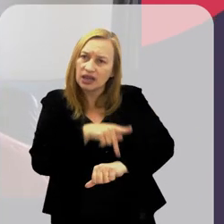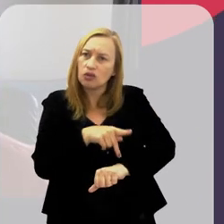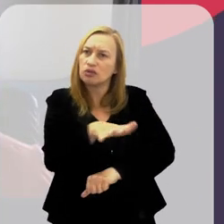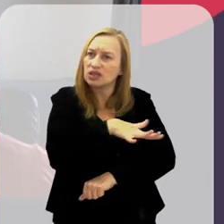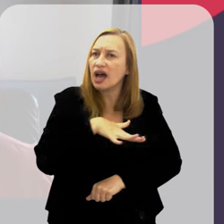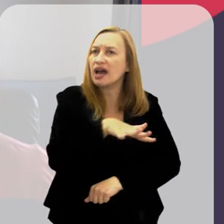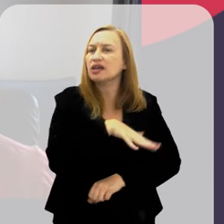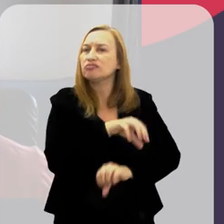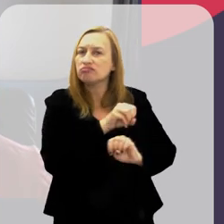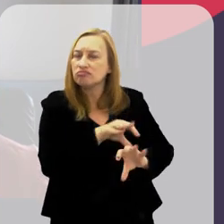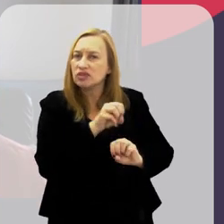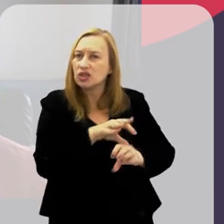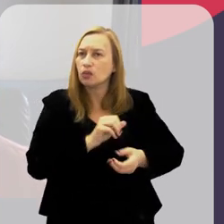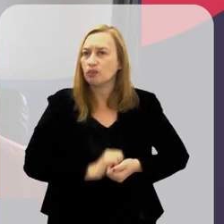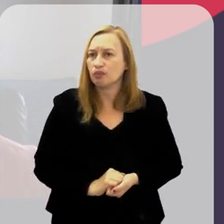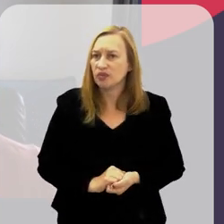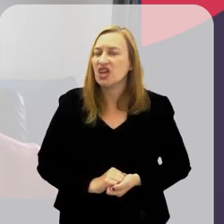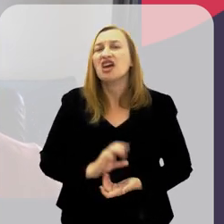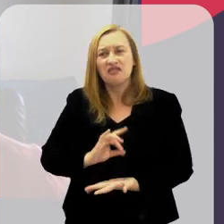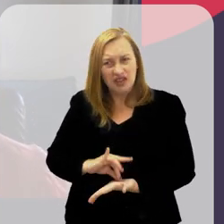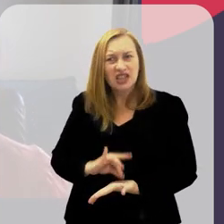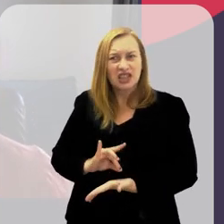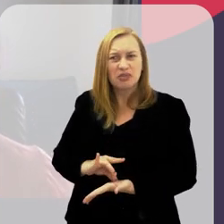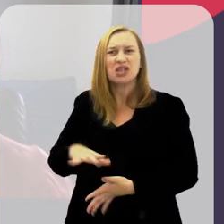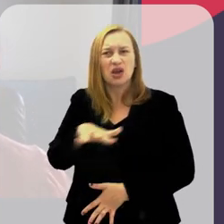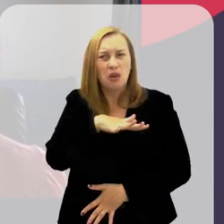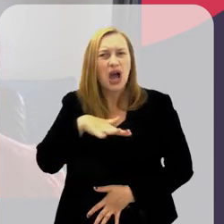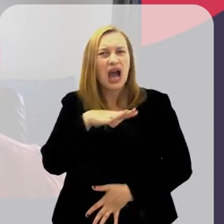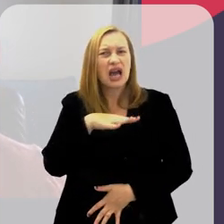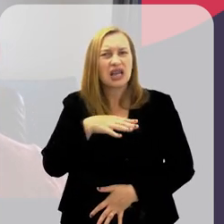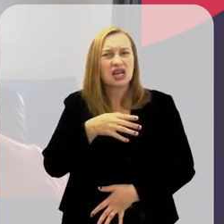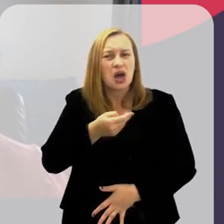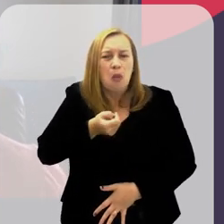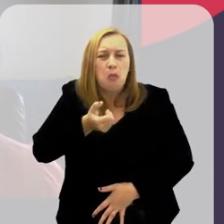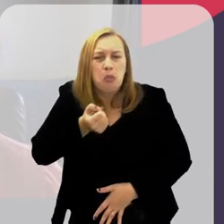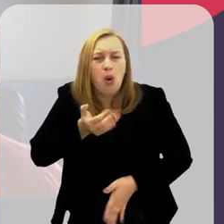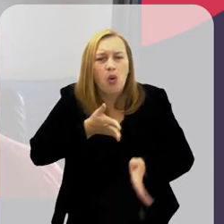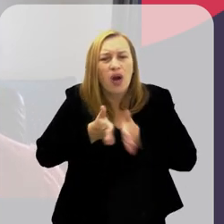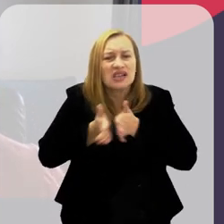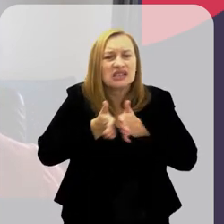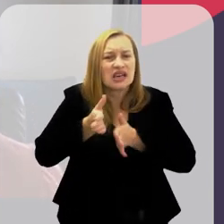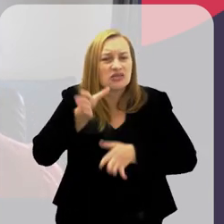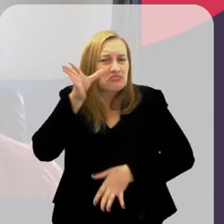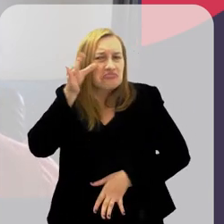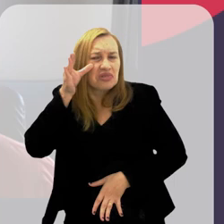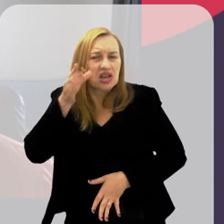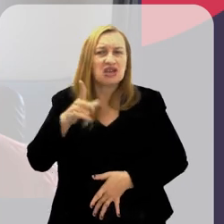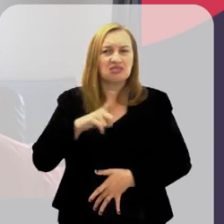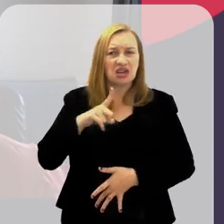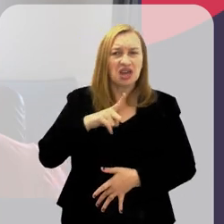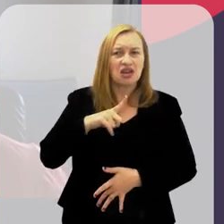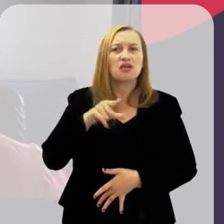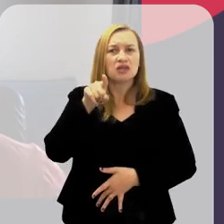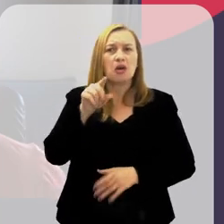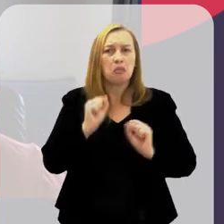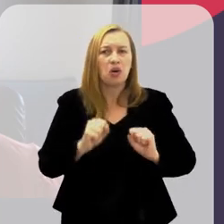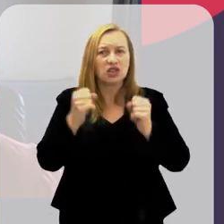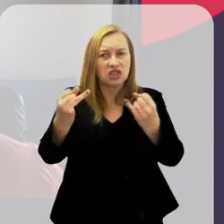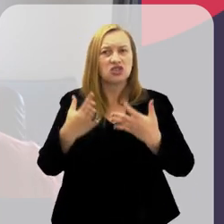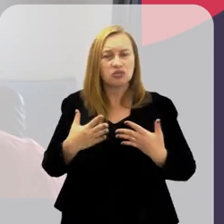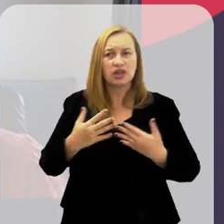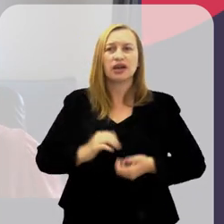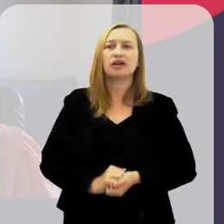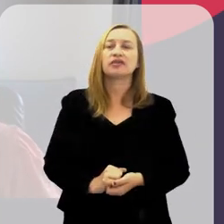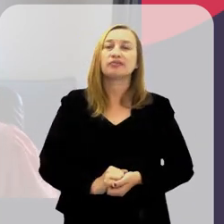da pedagoga da área de educação e tal? É realmente uma área que vai pouca gente se interessa. O